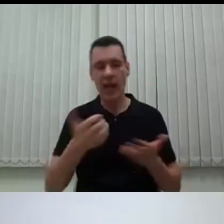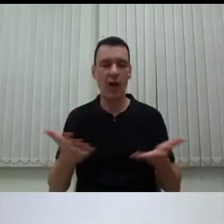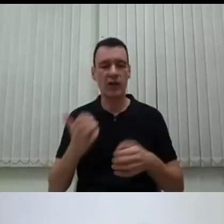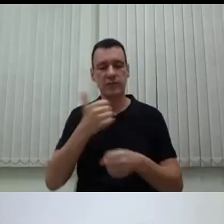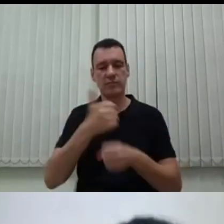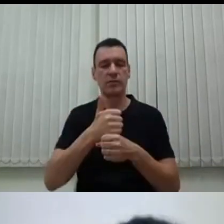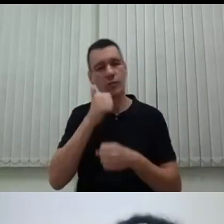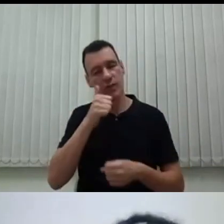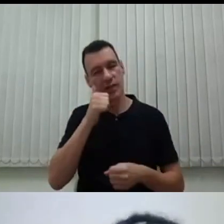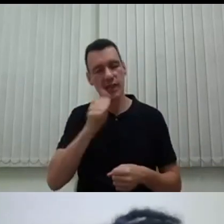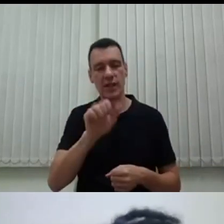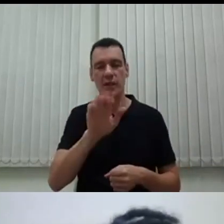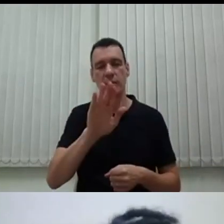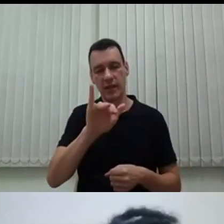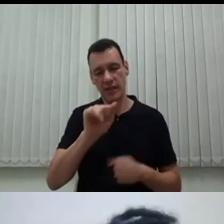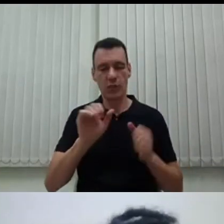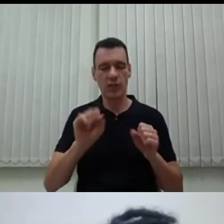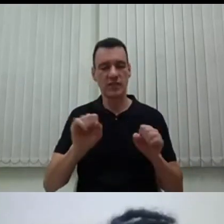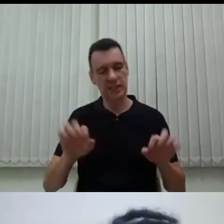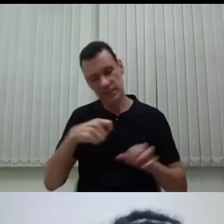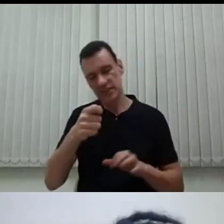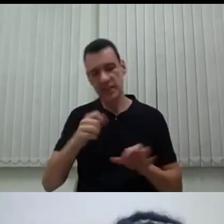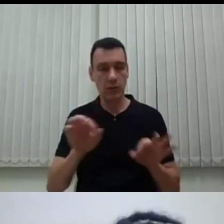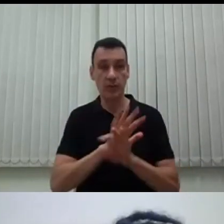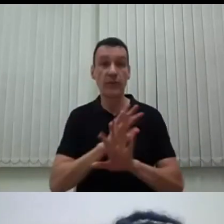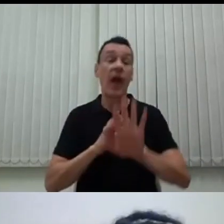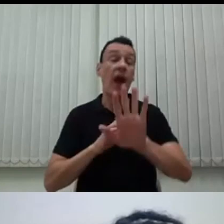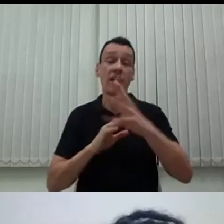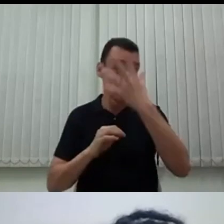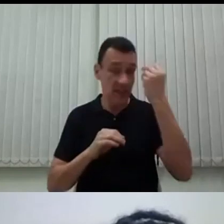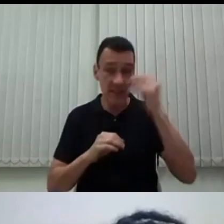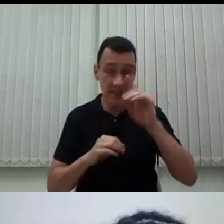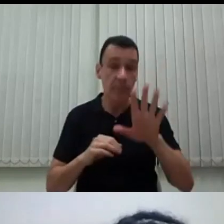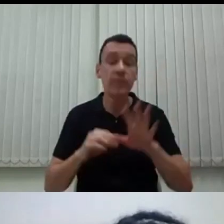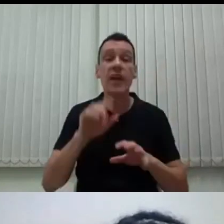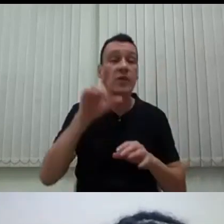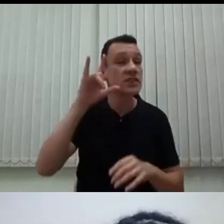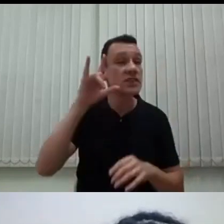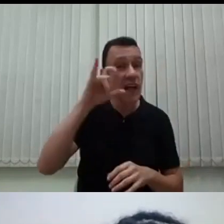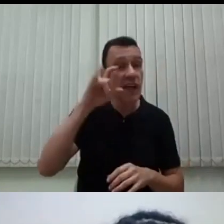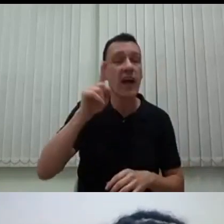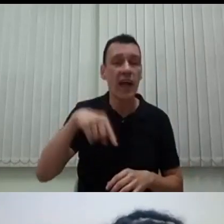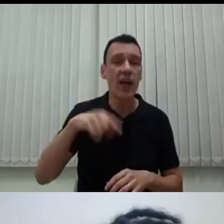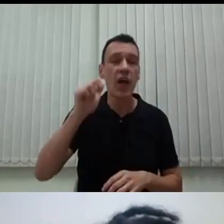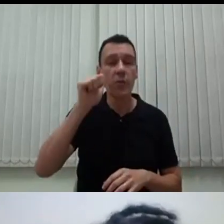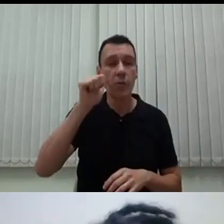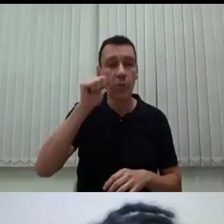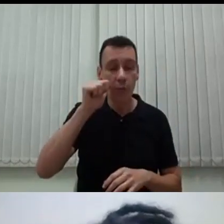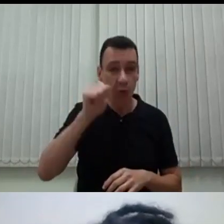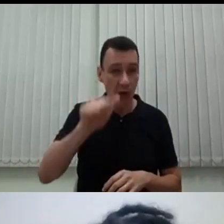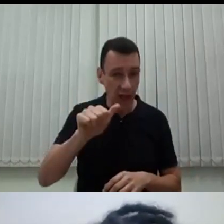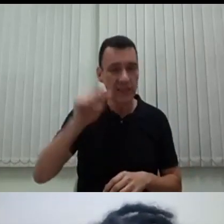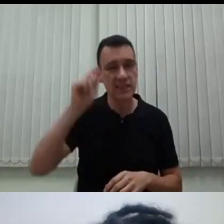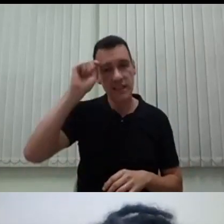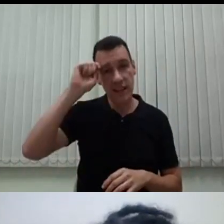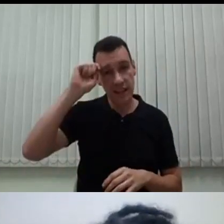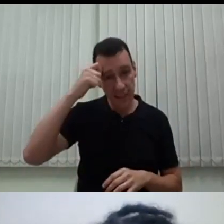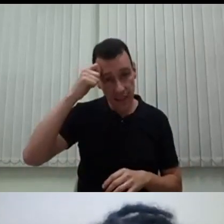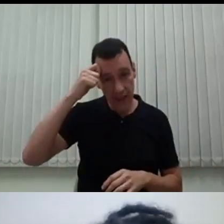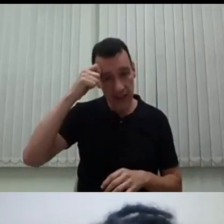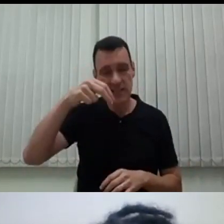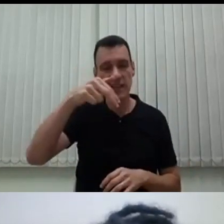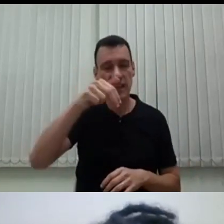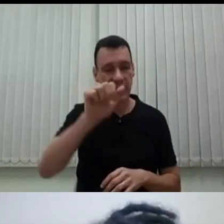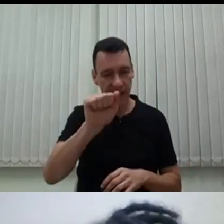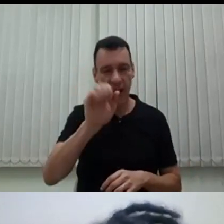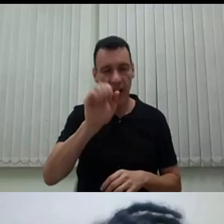com o encerramento. O Instagram, gente, é Mulheres Negras na Biblioteca. Vocês podem colocar lá no pesquisar Mulheres Negras na